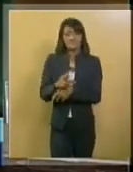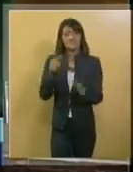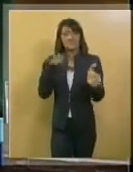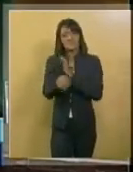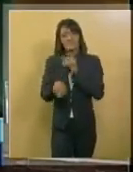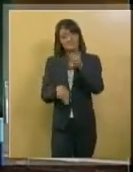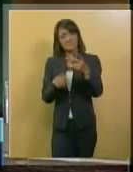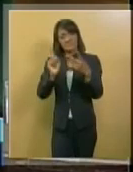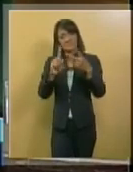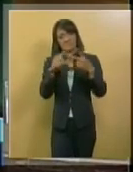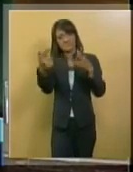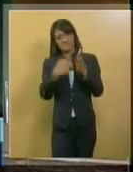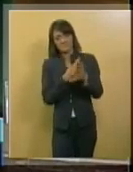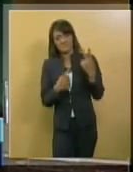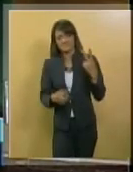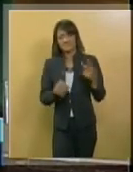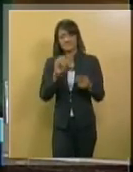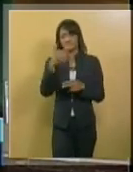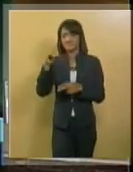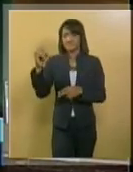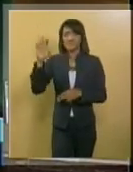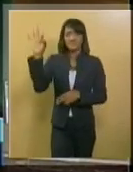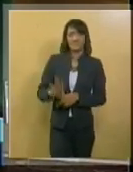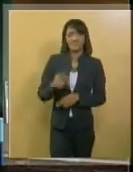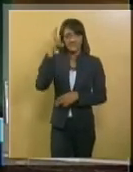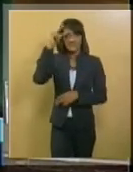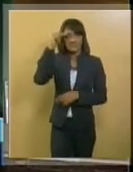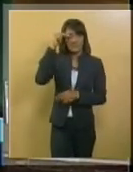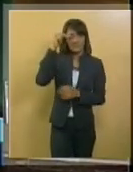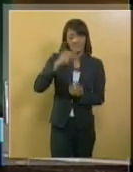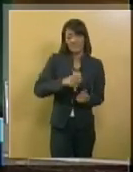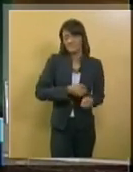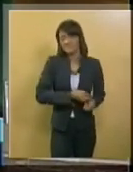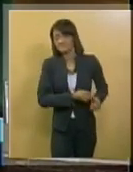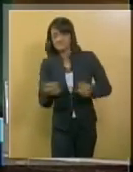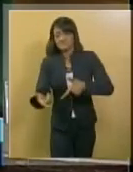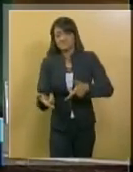sua. 100% dos corpos dos cavalos são jogados fora.